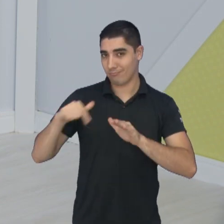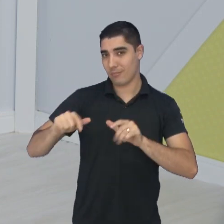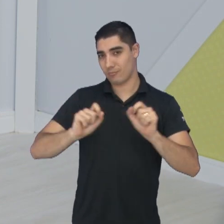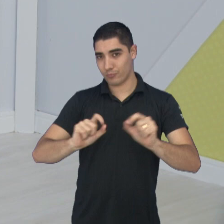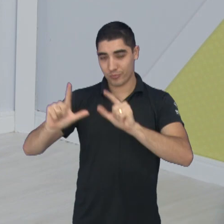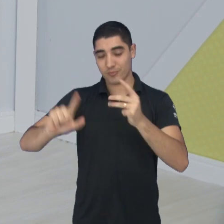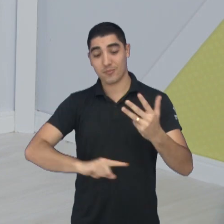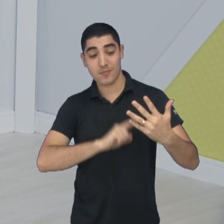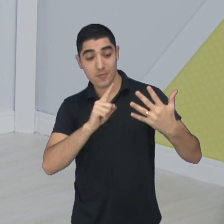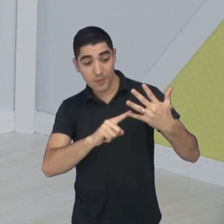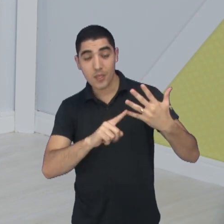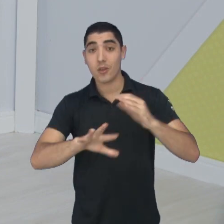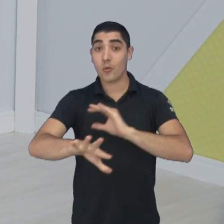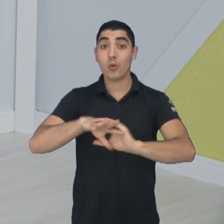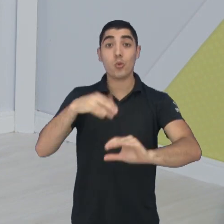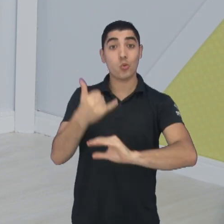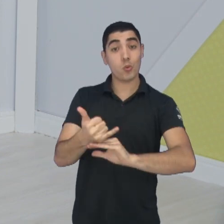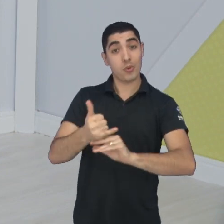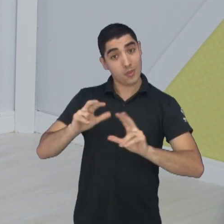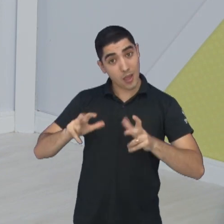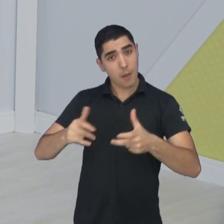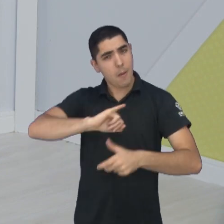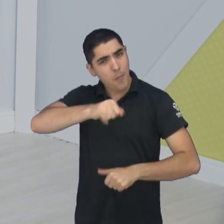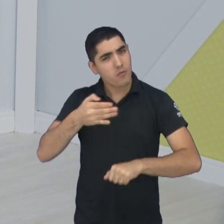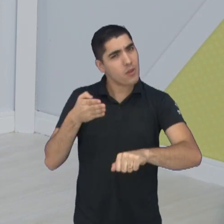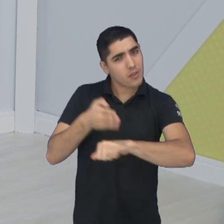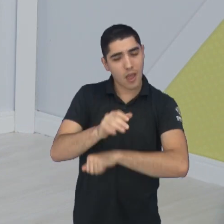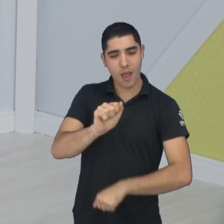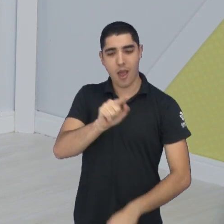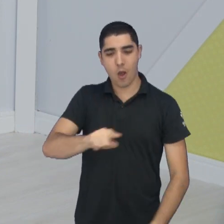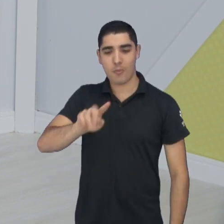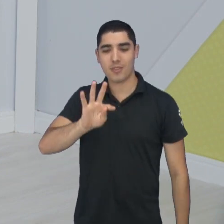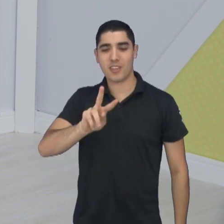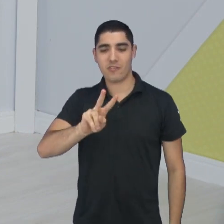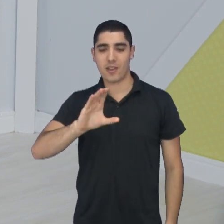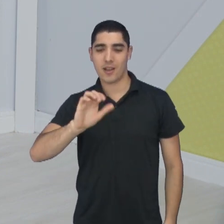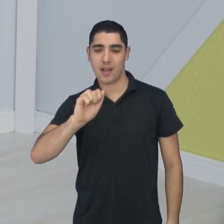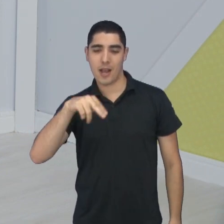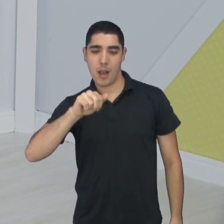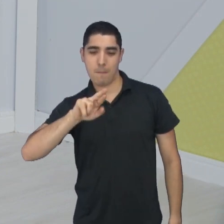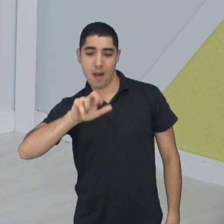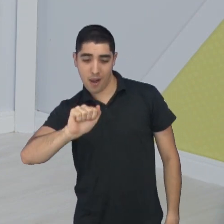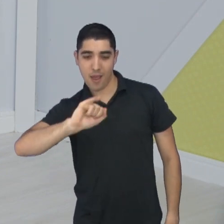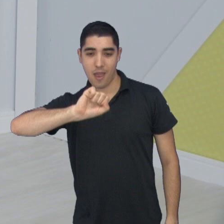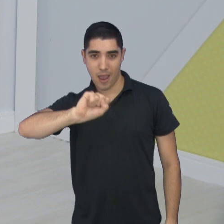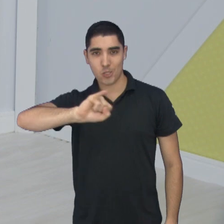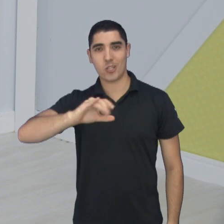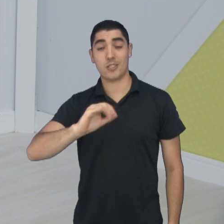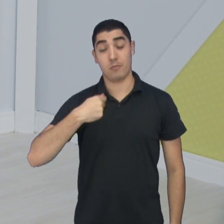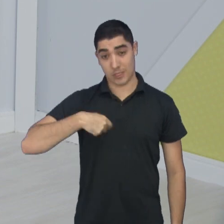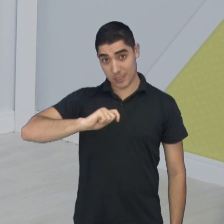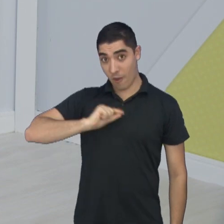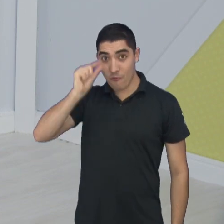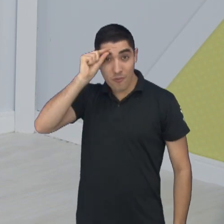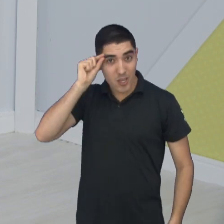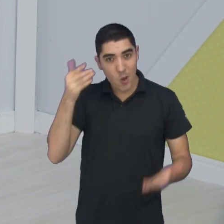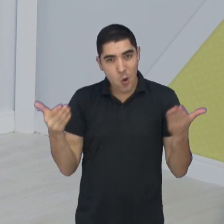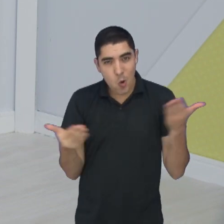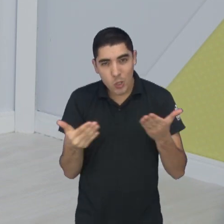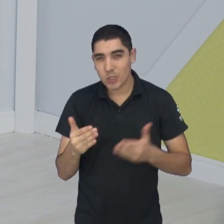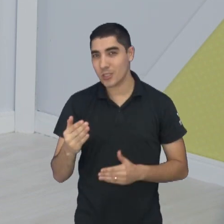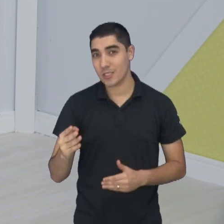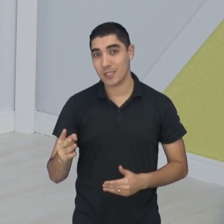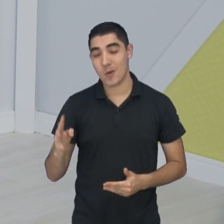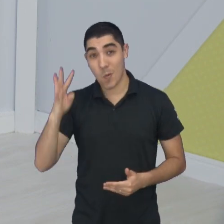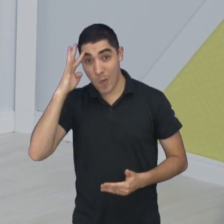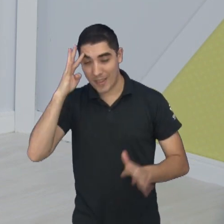câmarasjc.sp.gov.br e estamos também no YouTube, em digite @TV Câmara SJC. Eu sou Vieira Júnior, vou com vocês nesta quarta-feira,